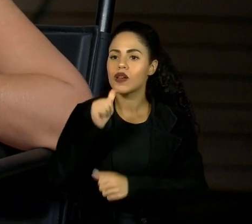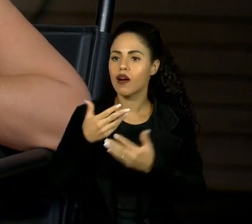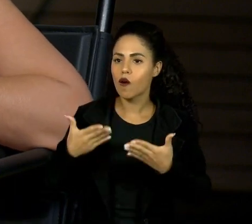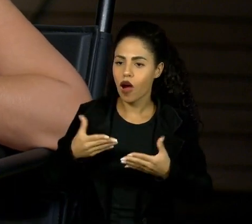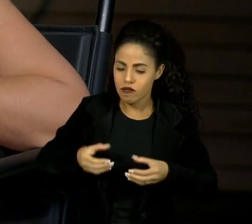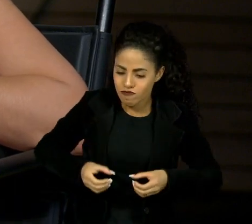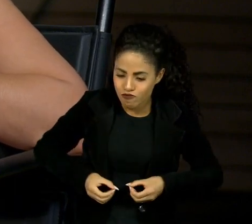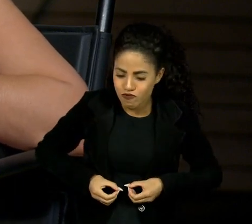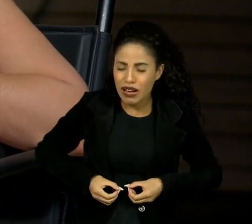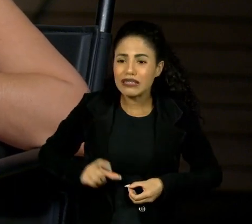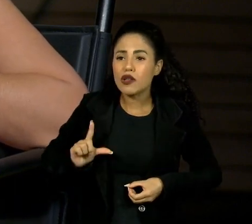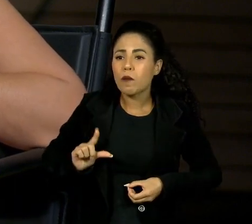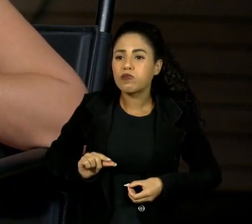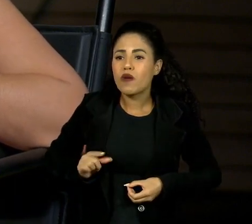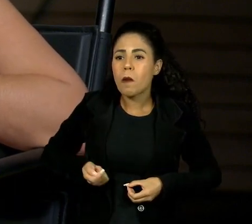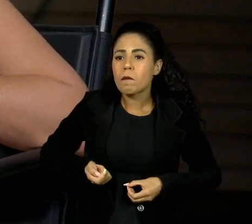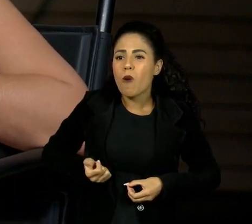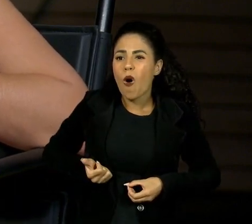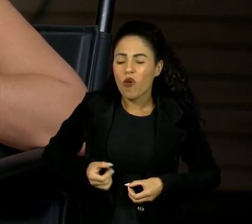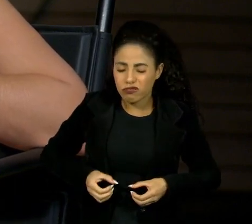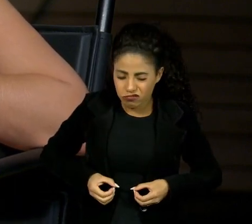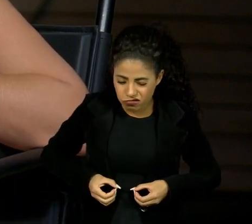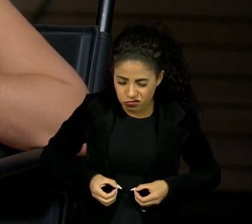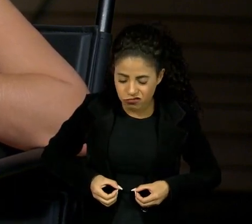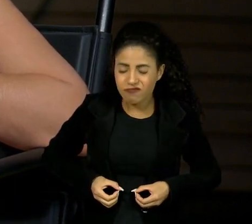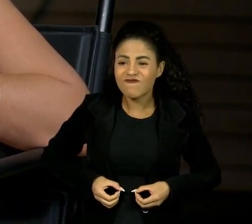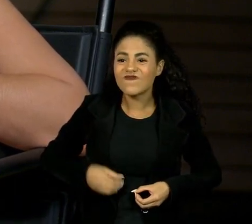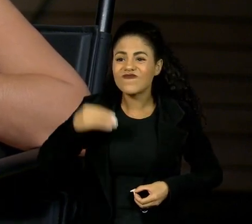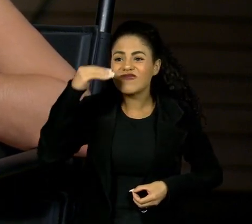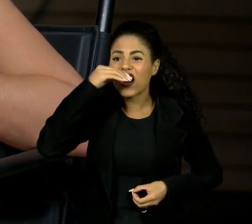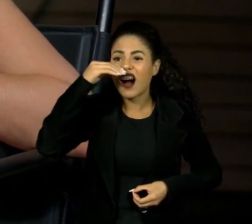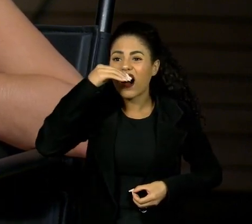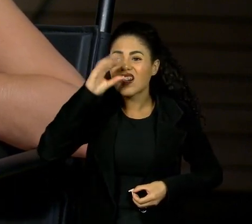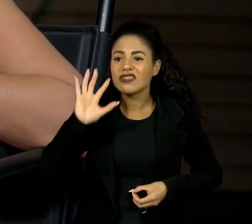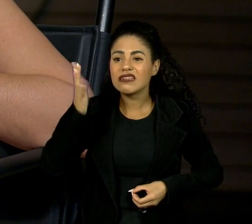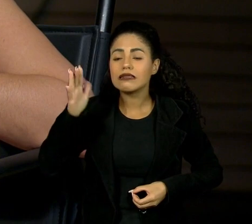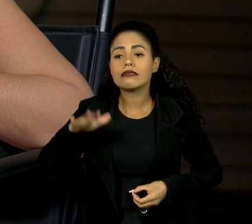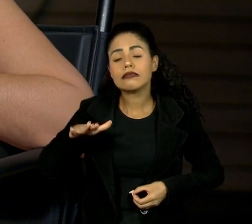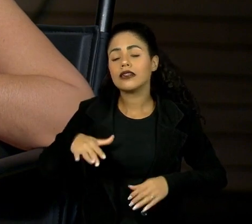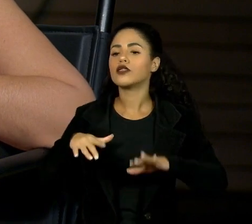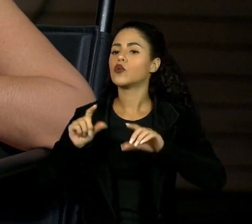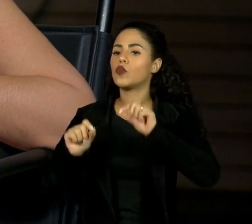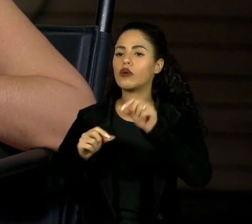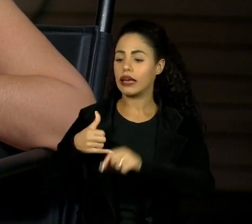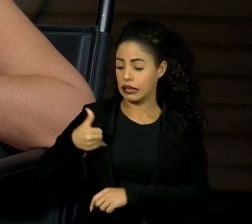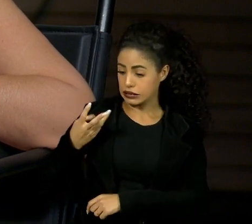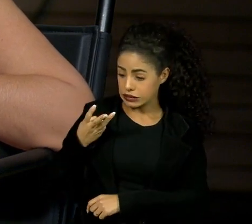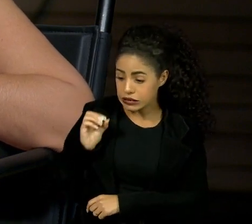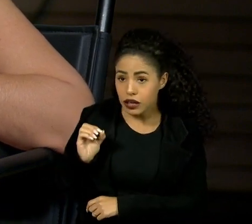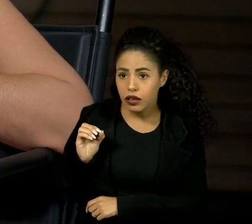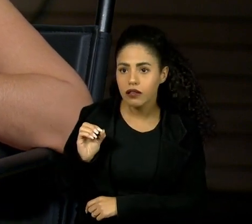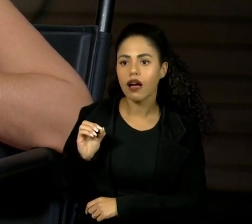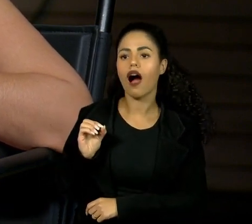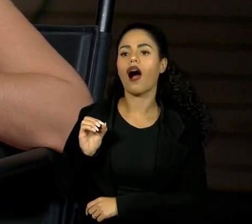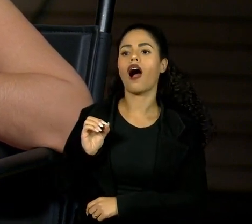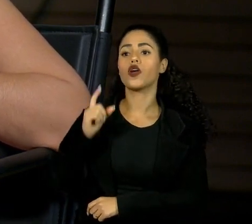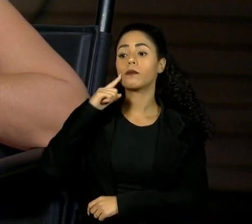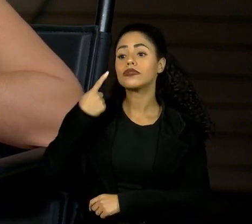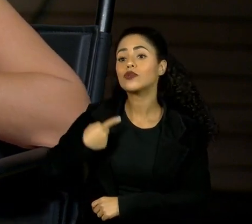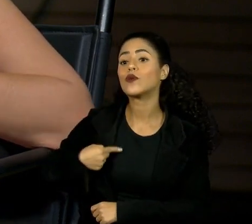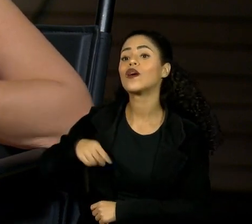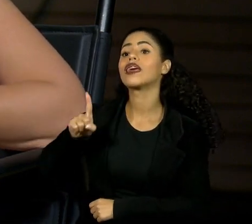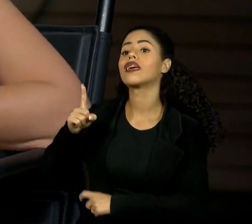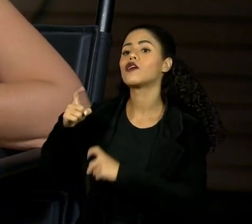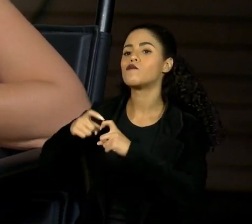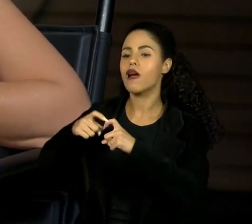ovariana baixa e às vezes até falência ovariana prematura. Então, a ideia é, chegou nos 30, entender a sua fertilidade. Não